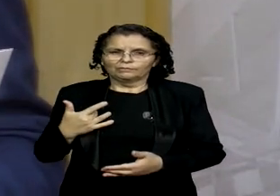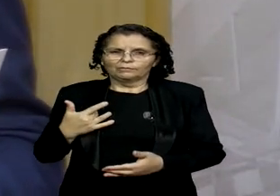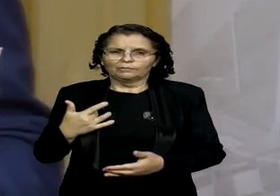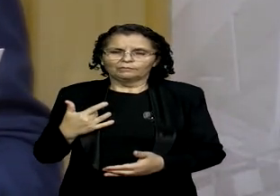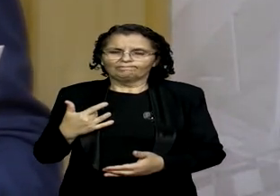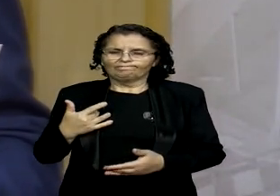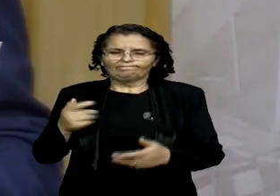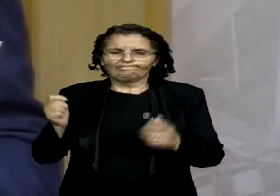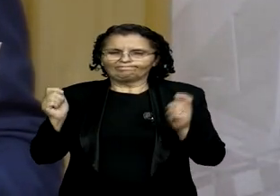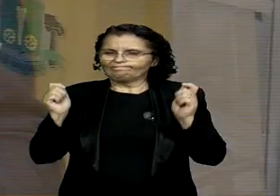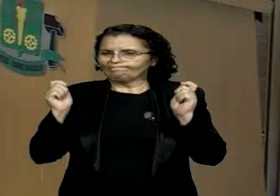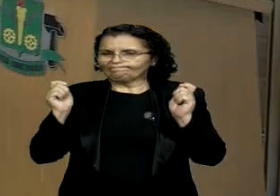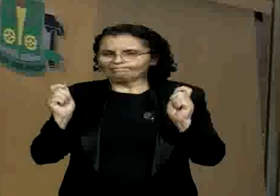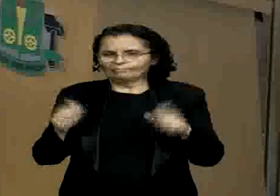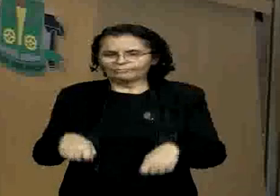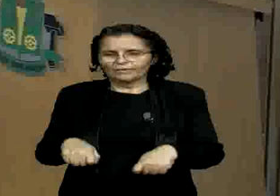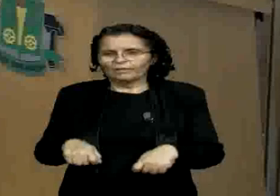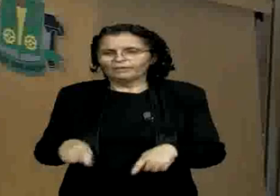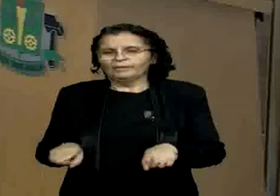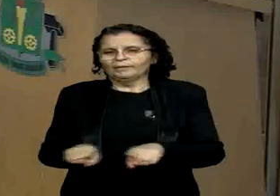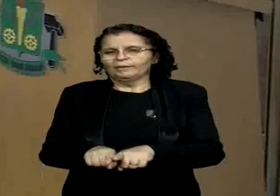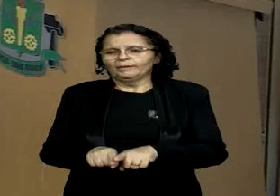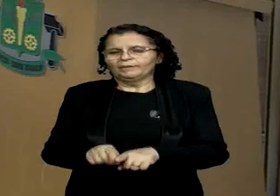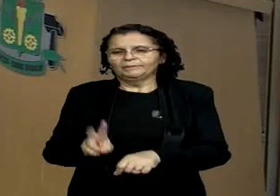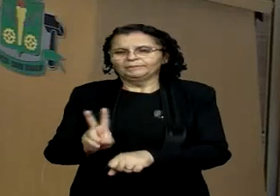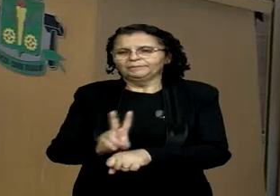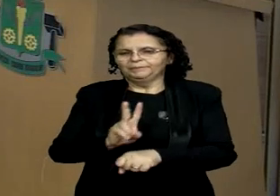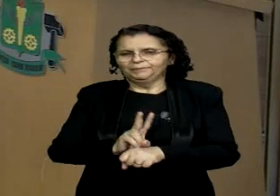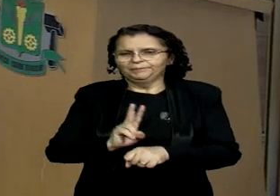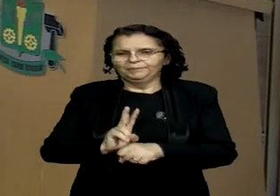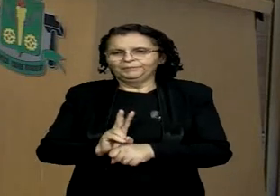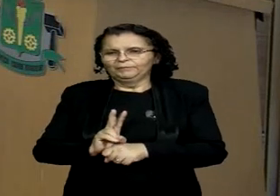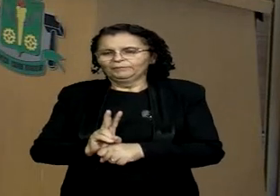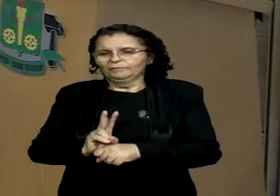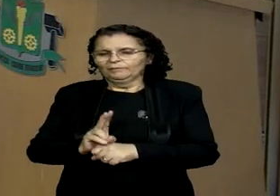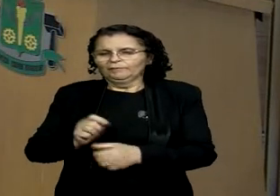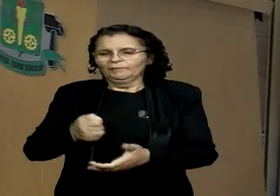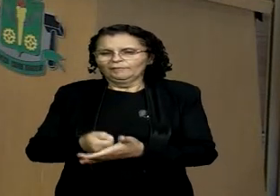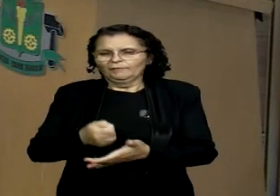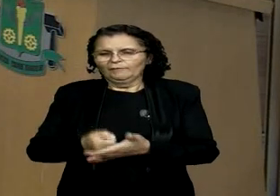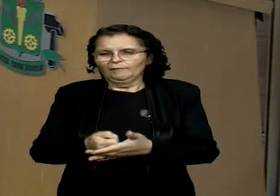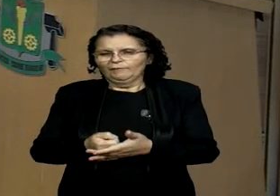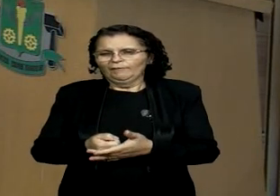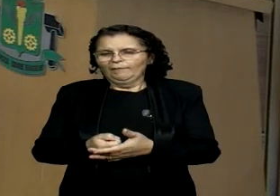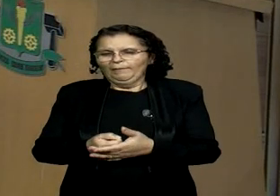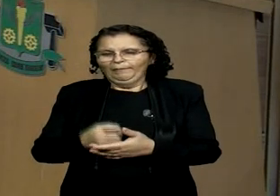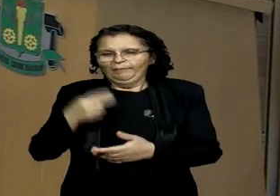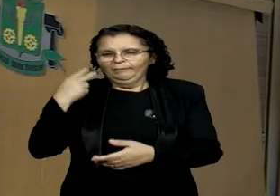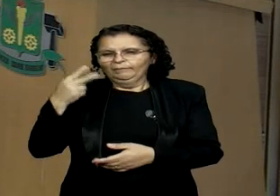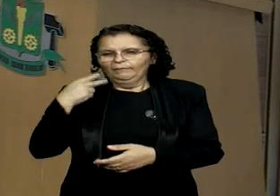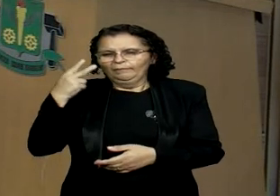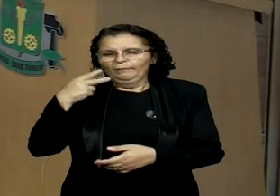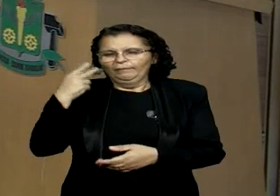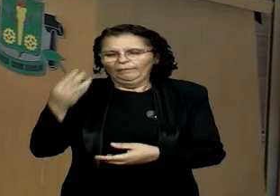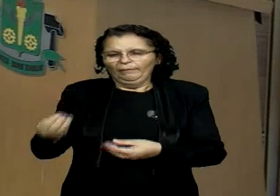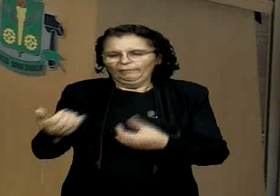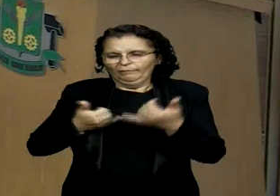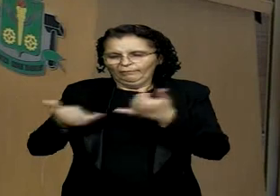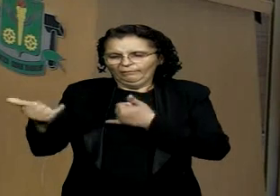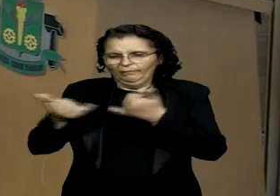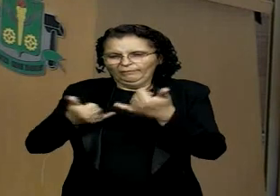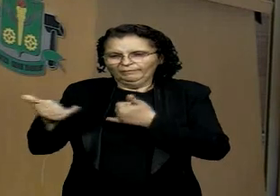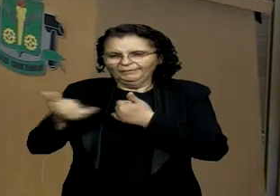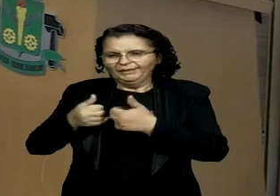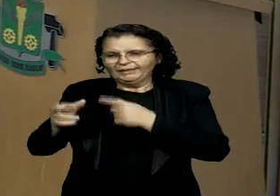são suficientes para atender a demanda existente. O vereador tem recebido